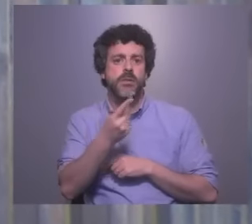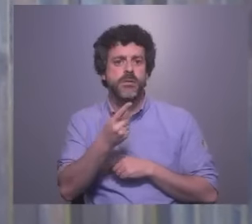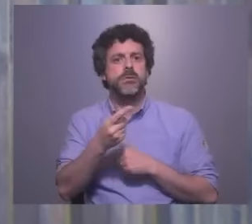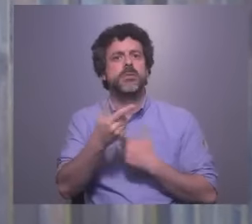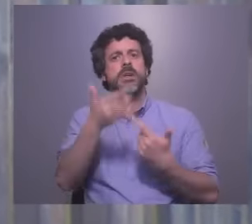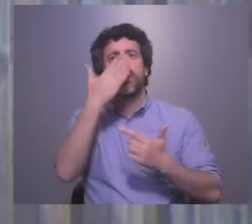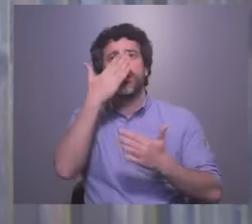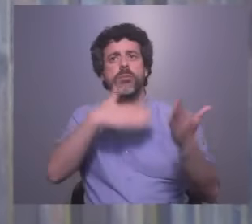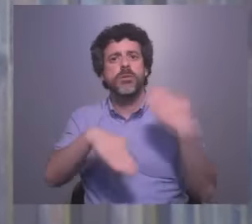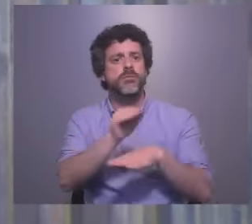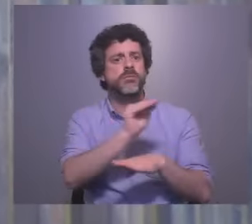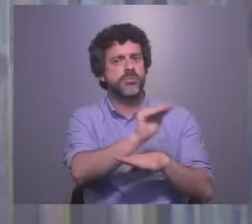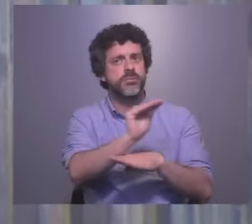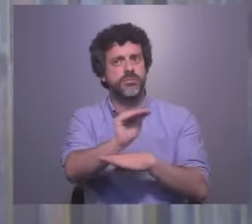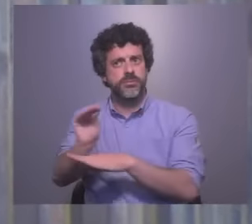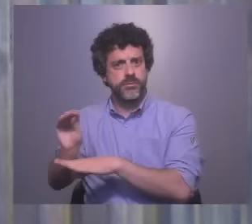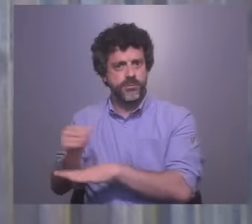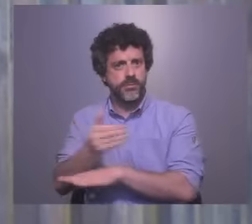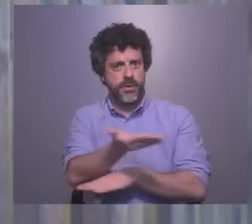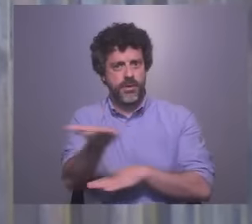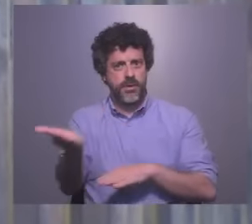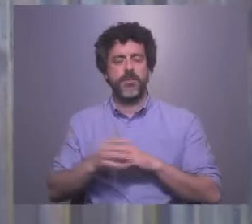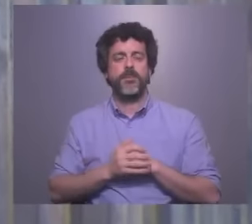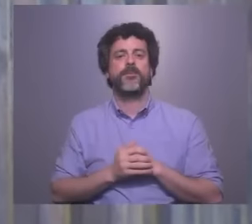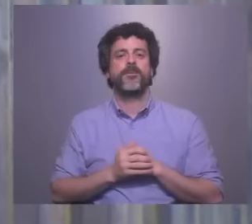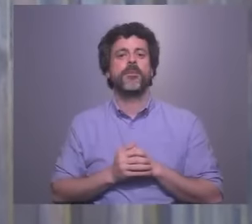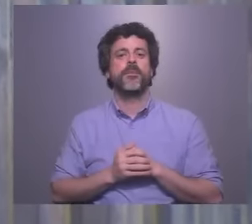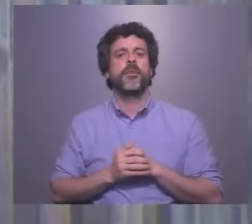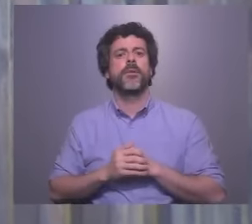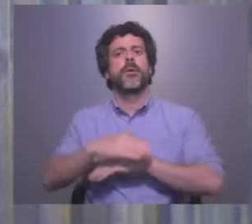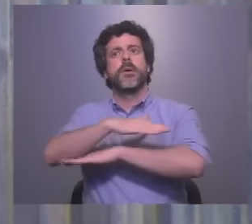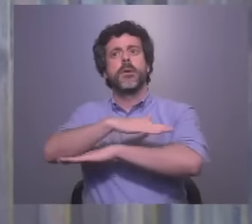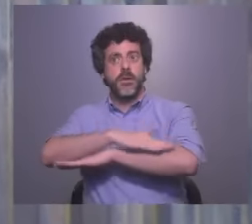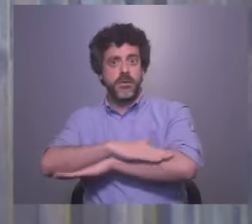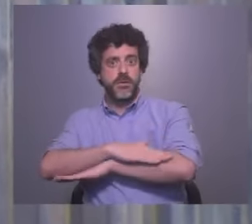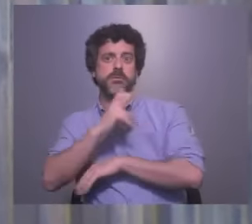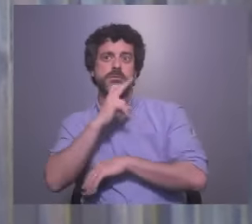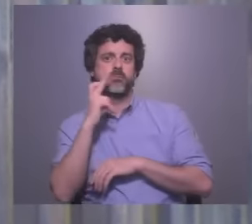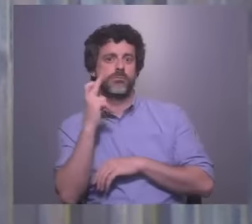Eram 20 pães de cevada e trigo novo no seu alforje.